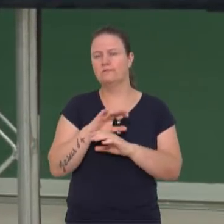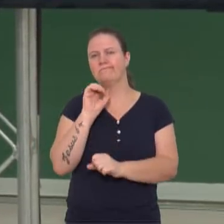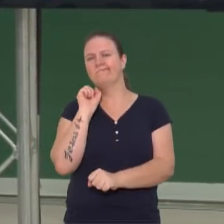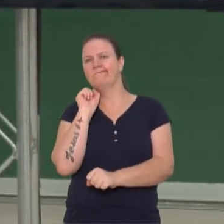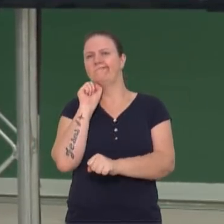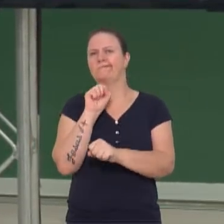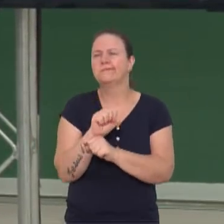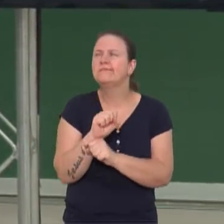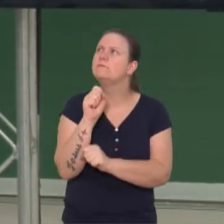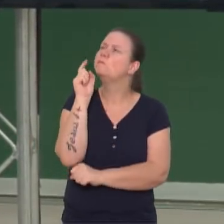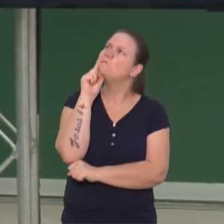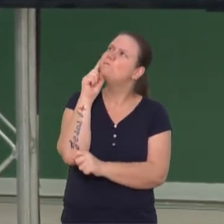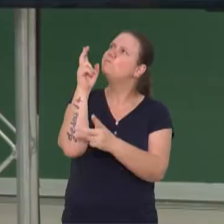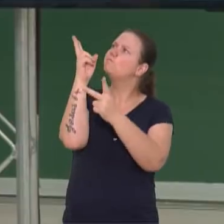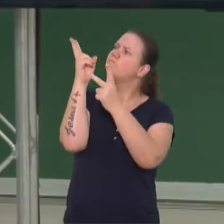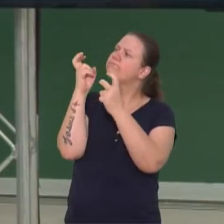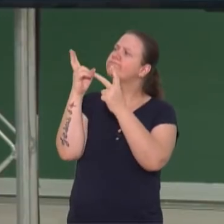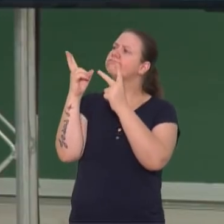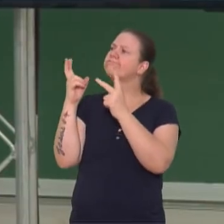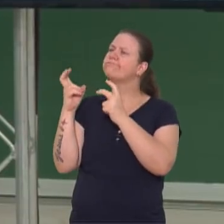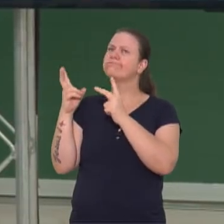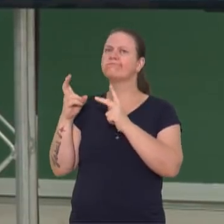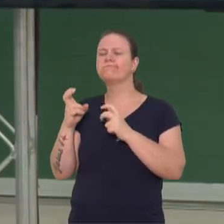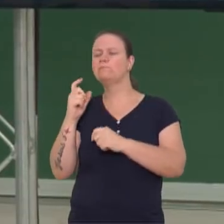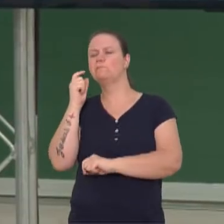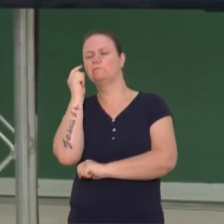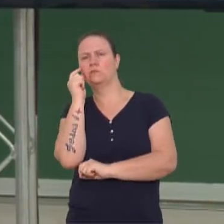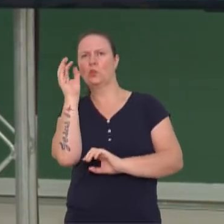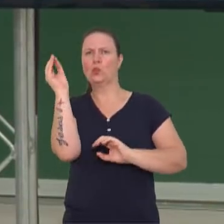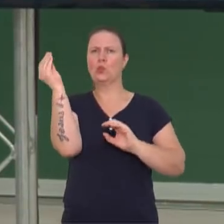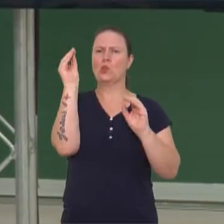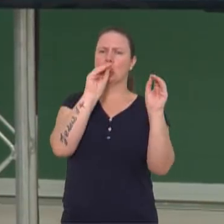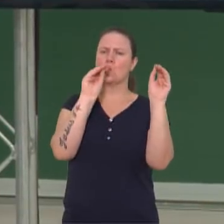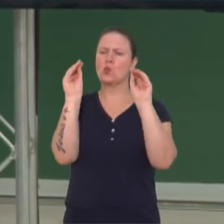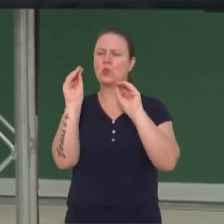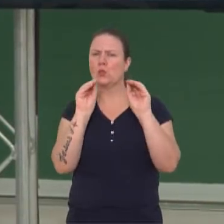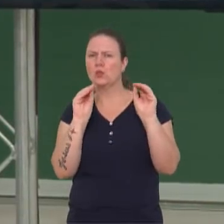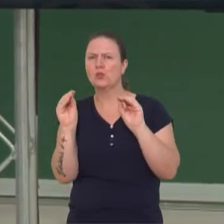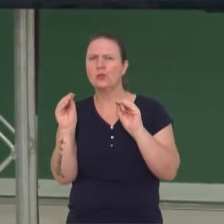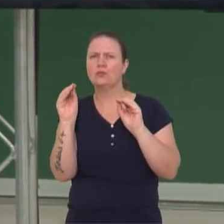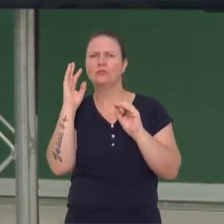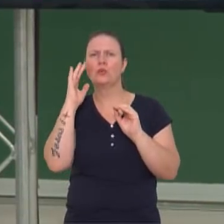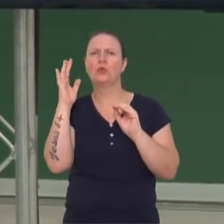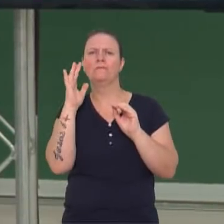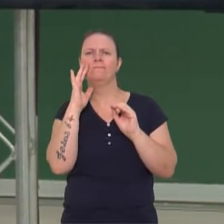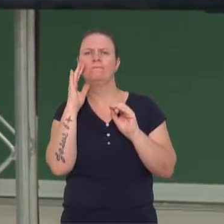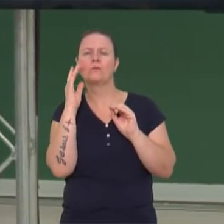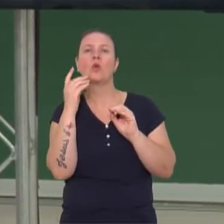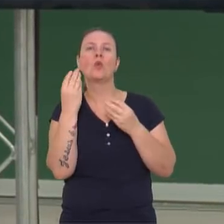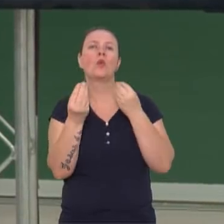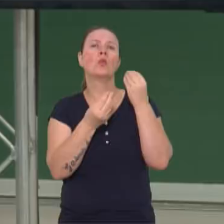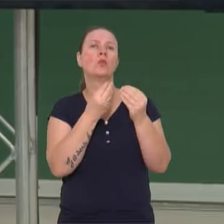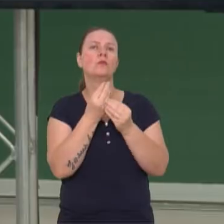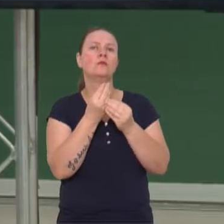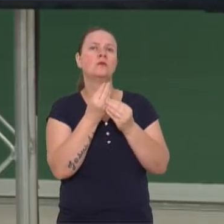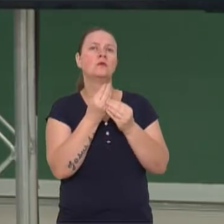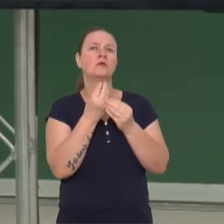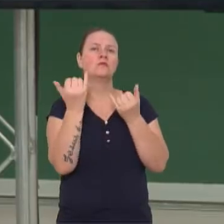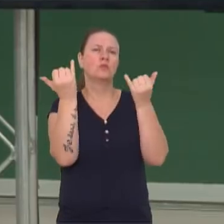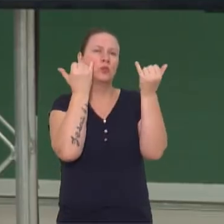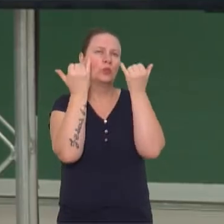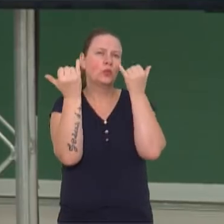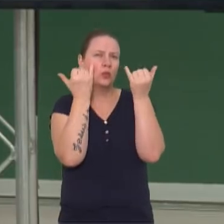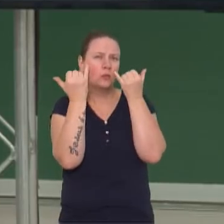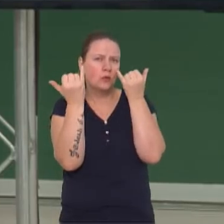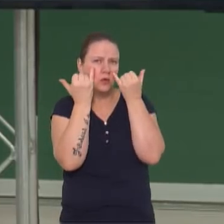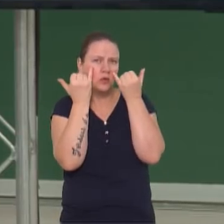parar, olhar esse problema de fora, organizar nosso pensamento para a gente poder colocar as informações